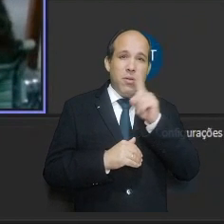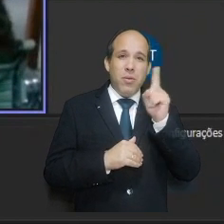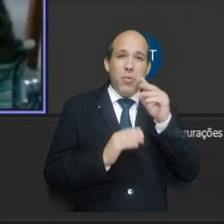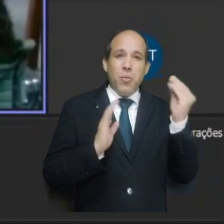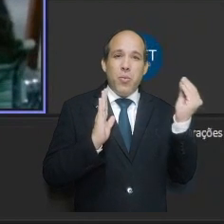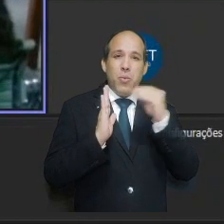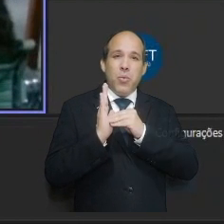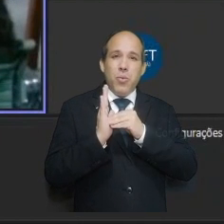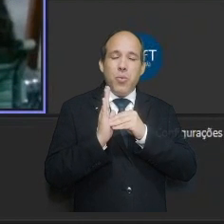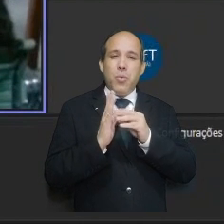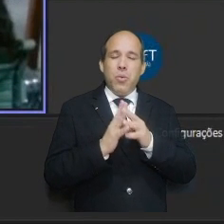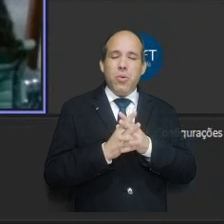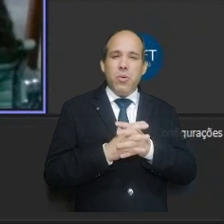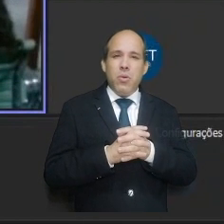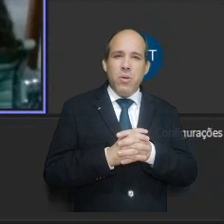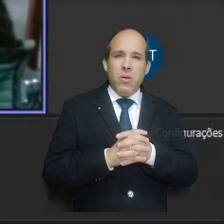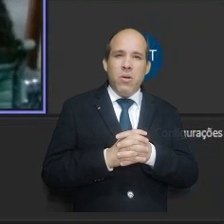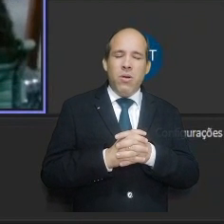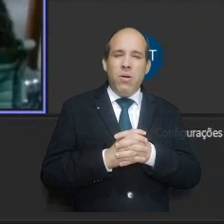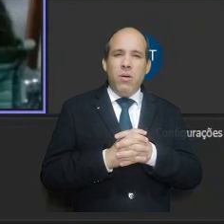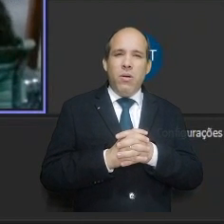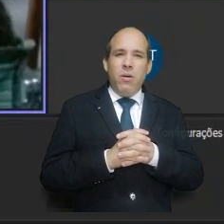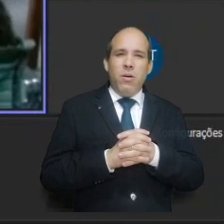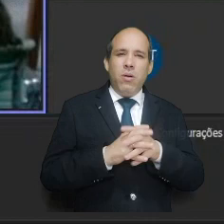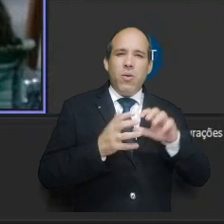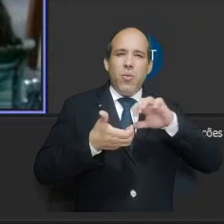ela colocou o